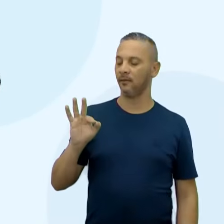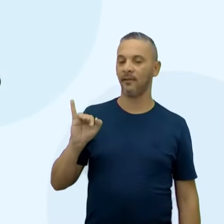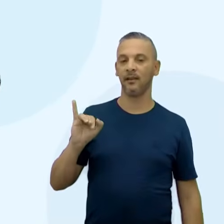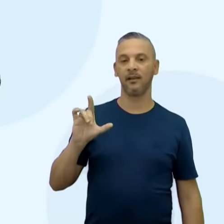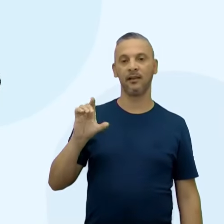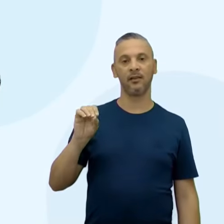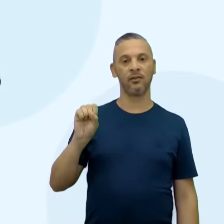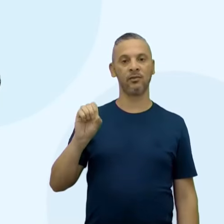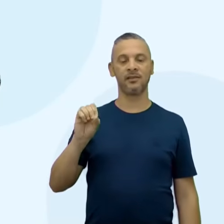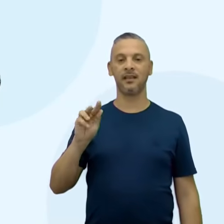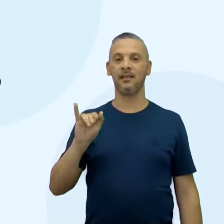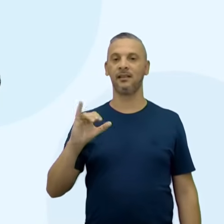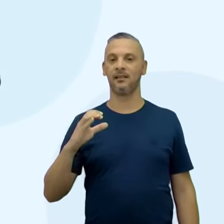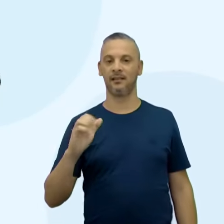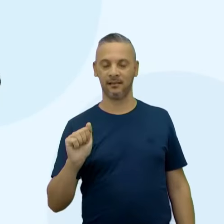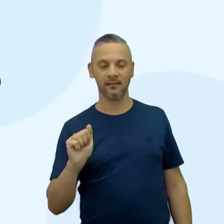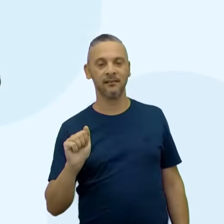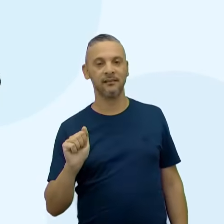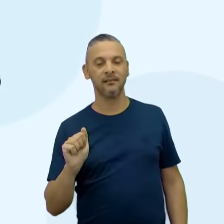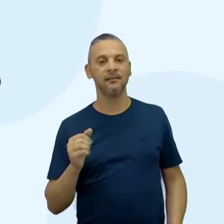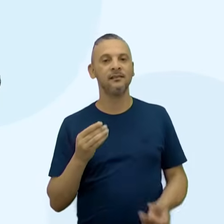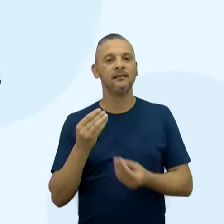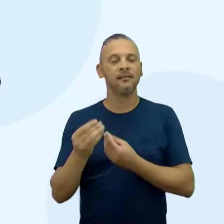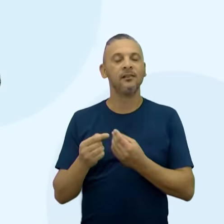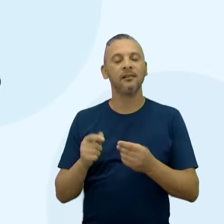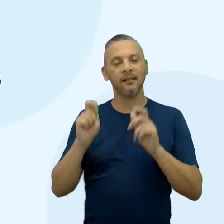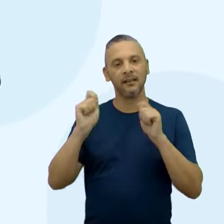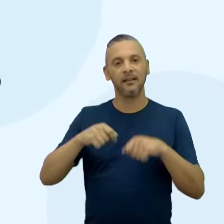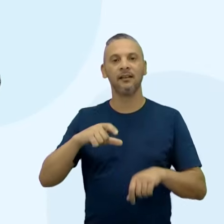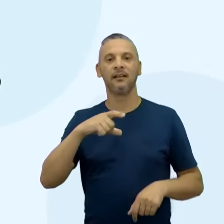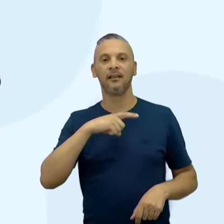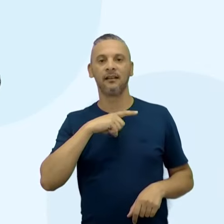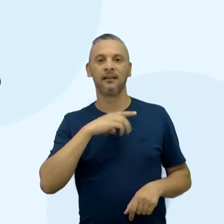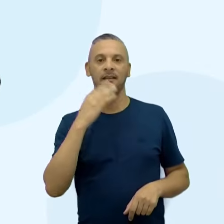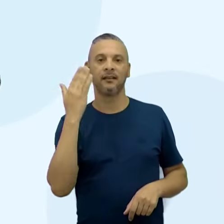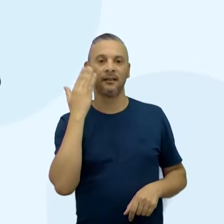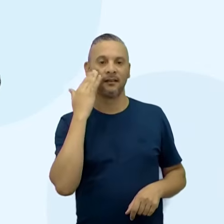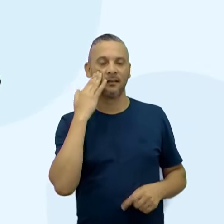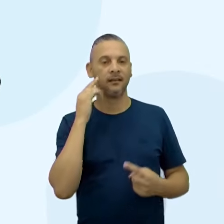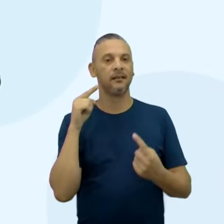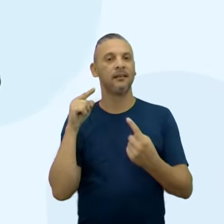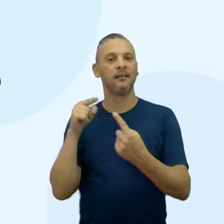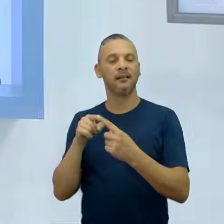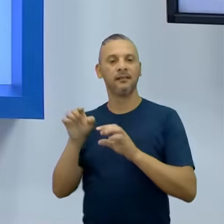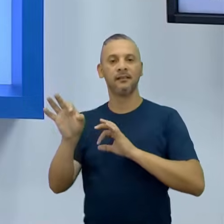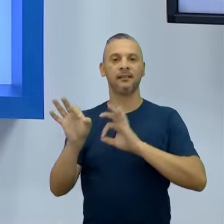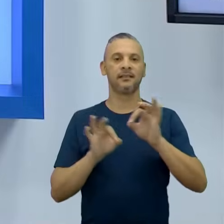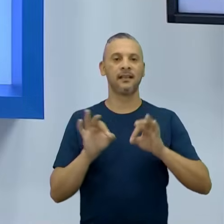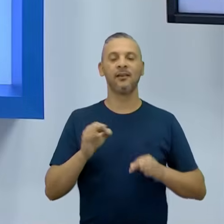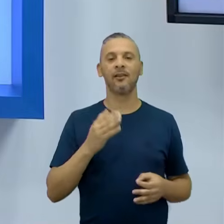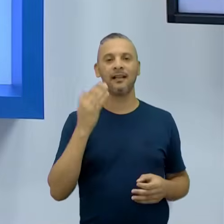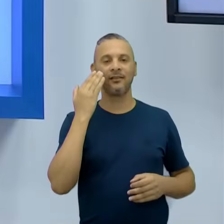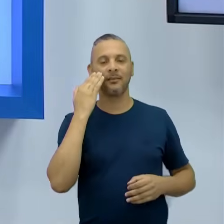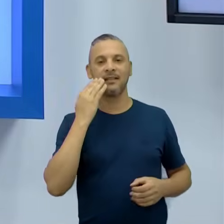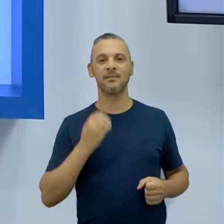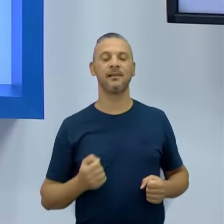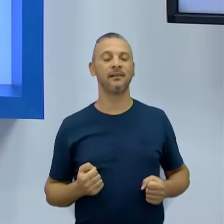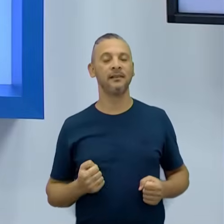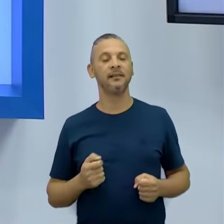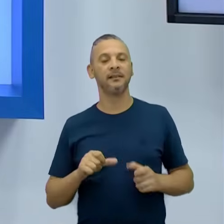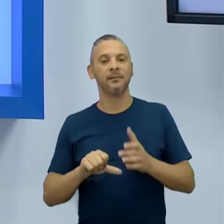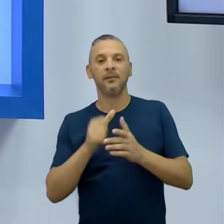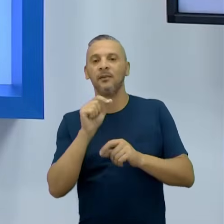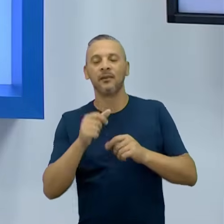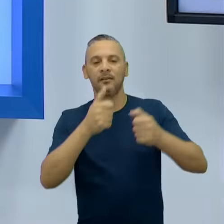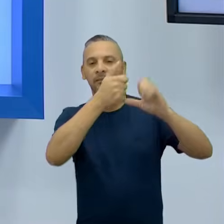Philosophical Magazine. E aí então teríamos, né, Darwin publicando pela primeira vez